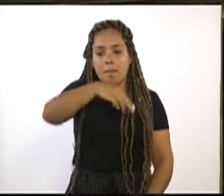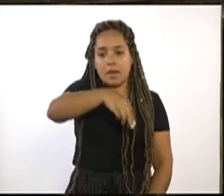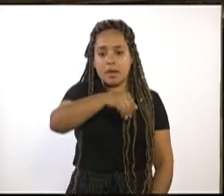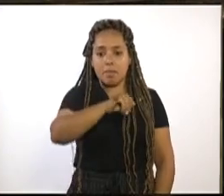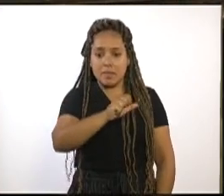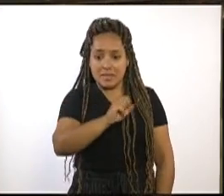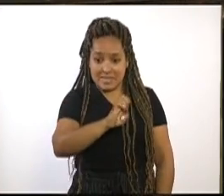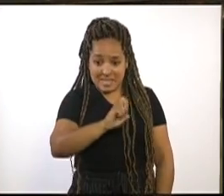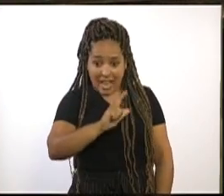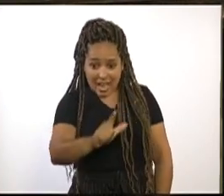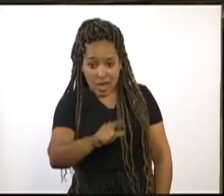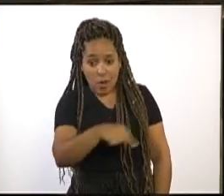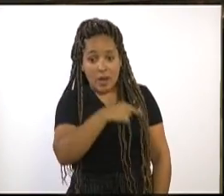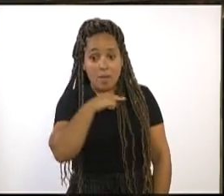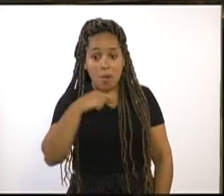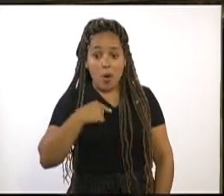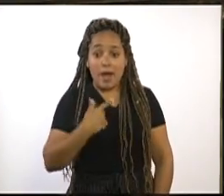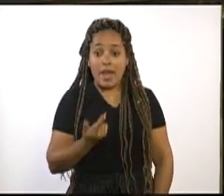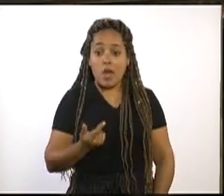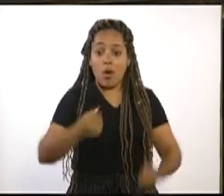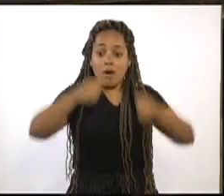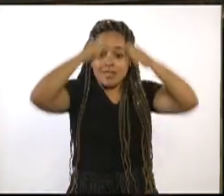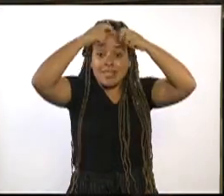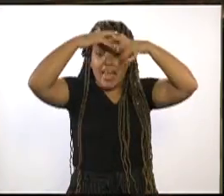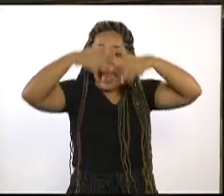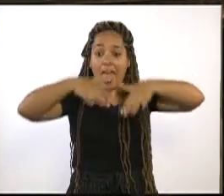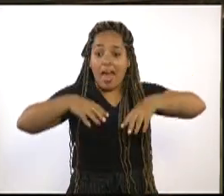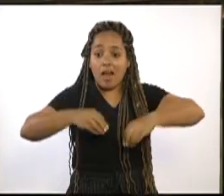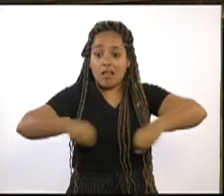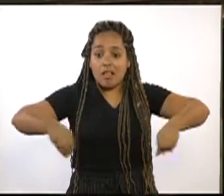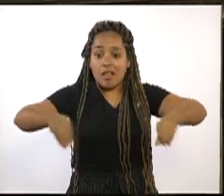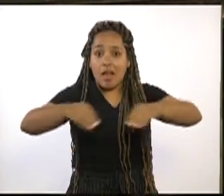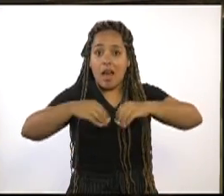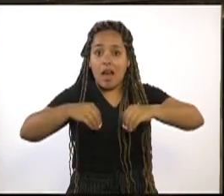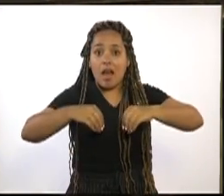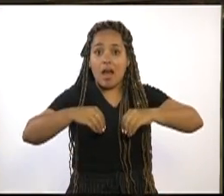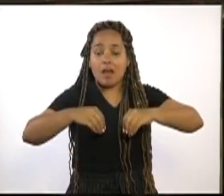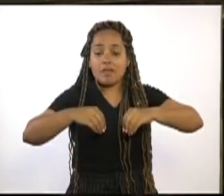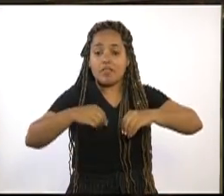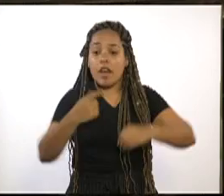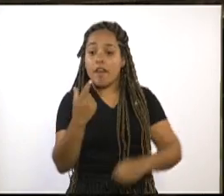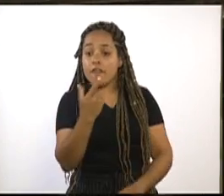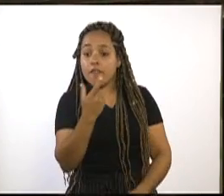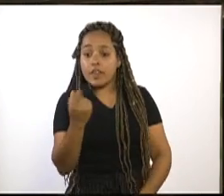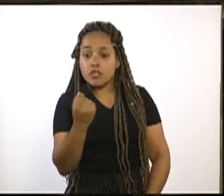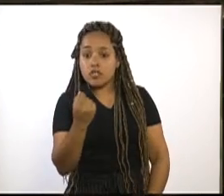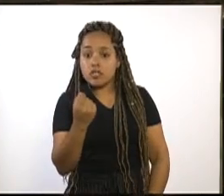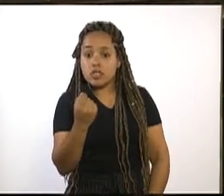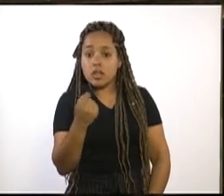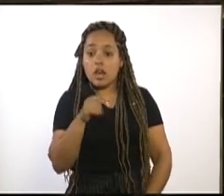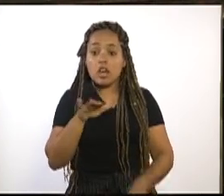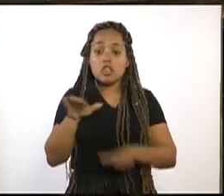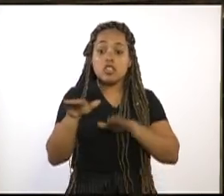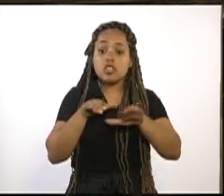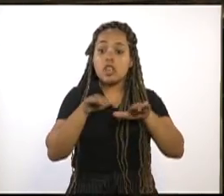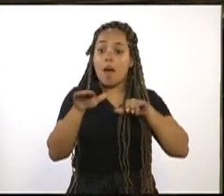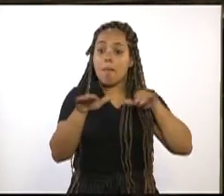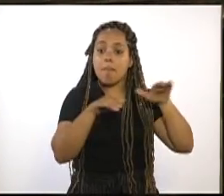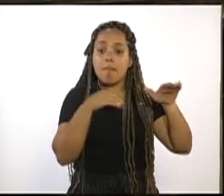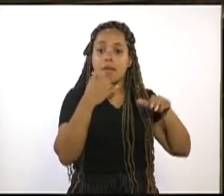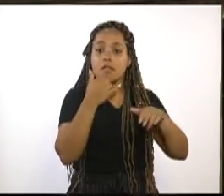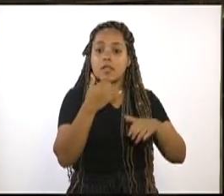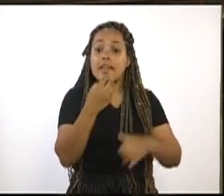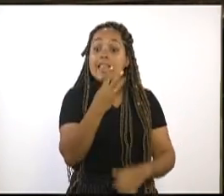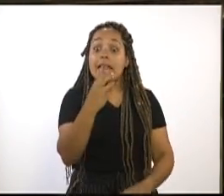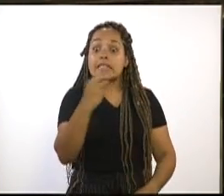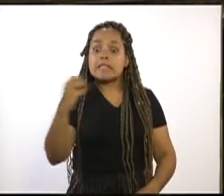soterrado. Foram 300 chamadas, das 20h30 do sábado até o dia de ontem pela manhã. 300